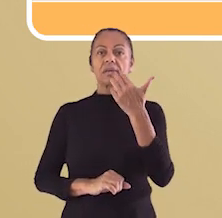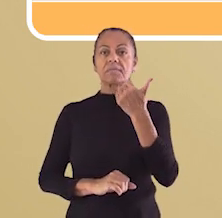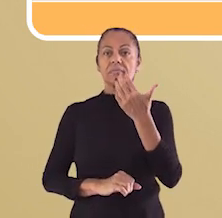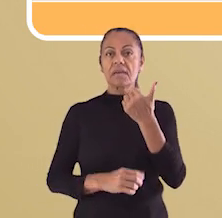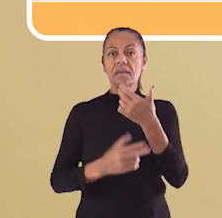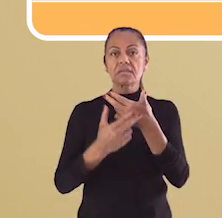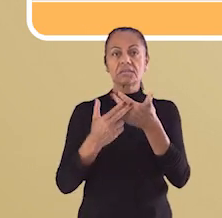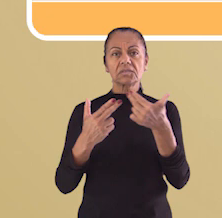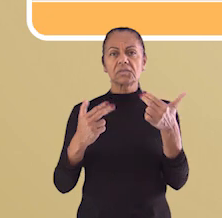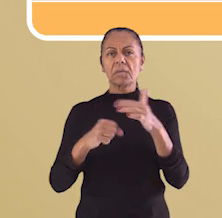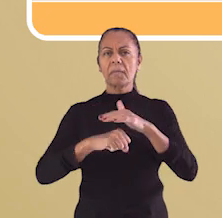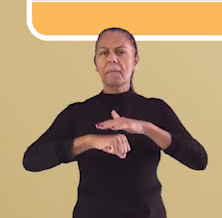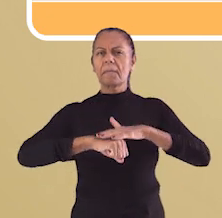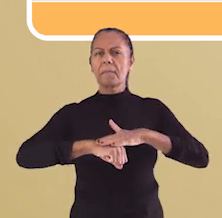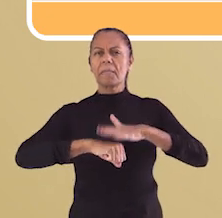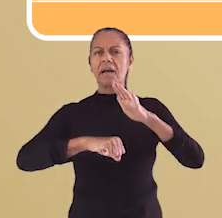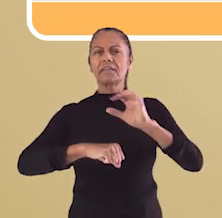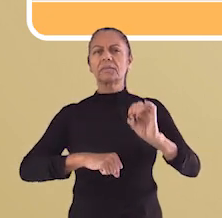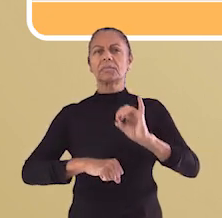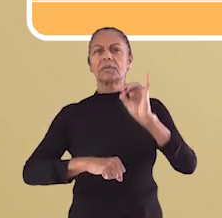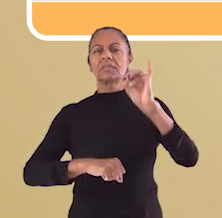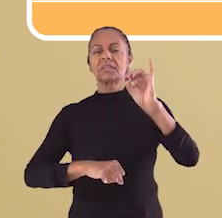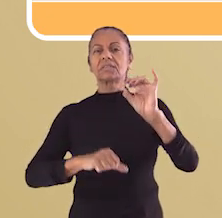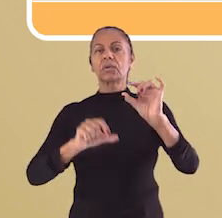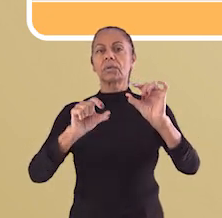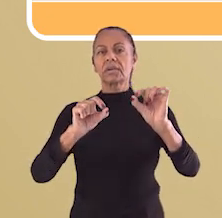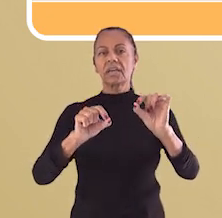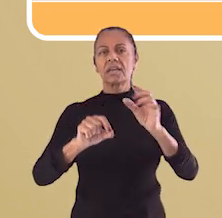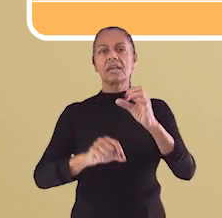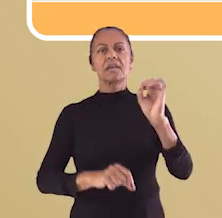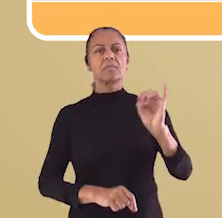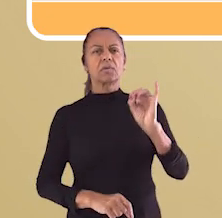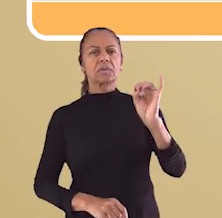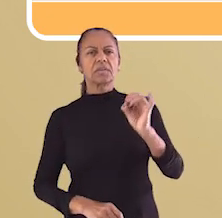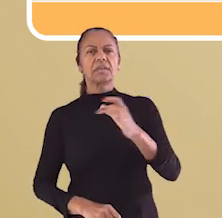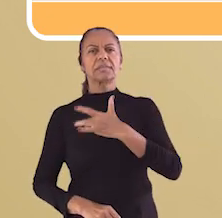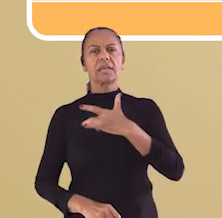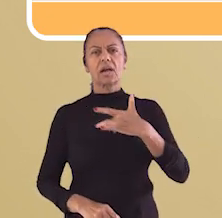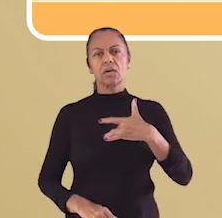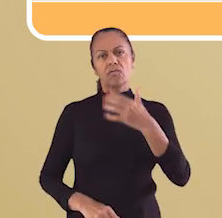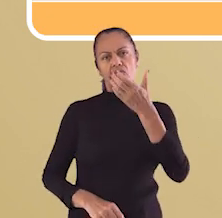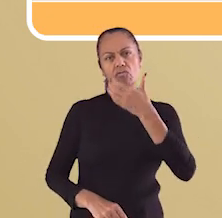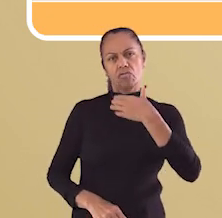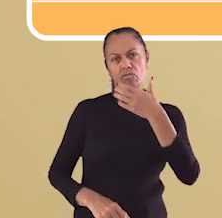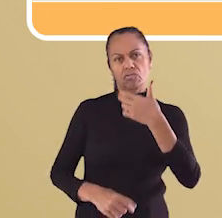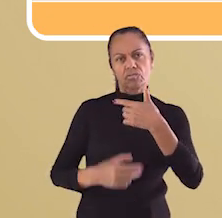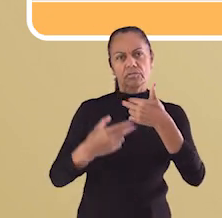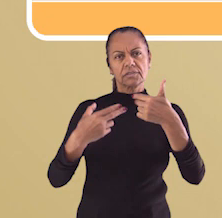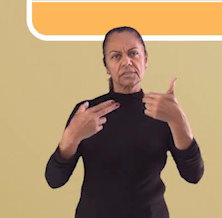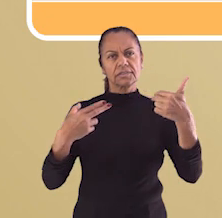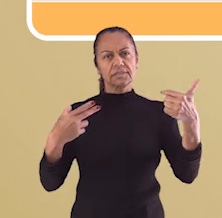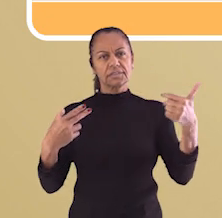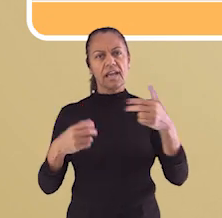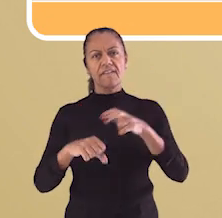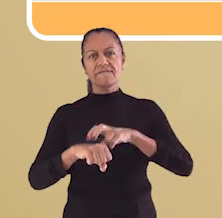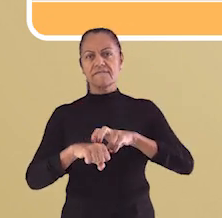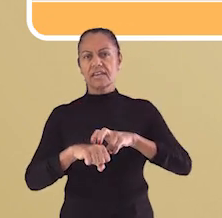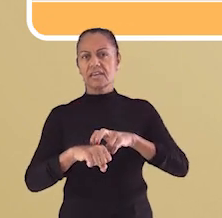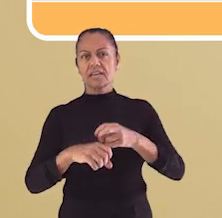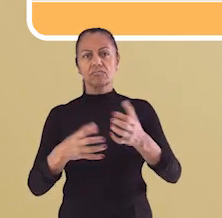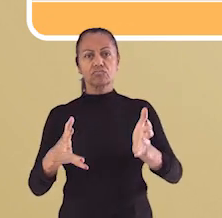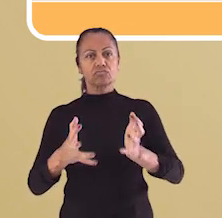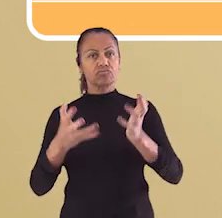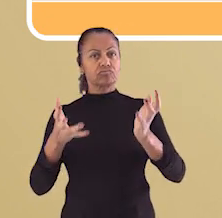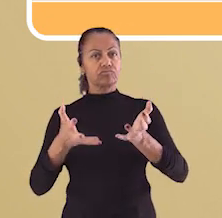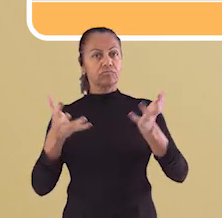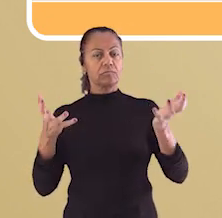alimentação com alimentos mais importantes, né? Que a gente está falando de vegetais. são importantes para a nossa saúde. A gente tem frutas, tem